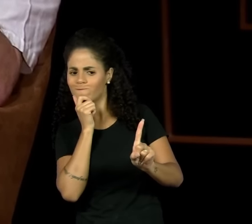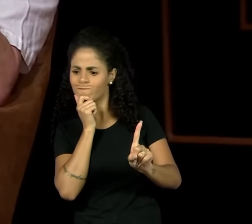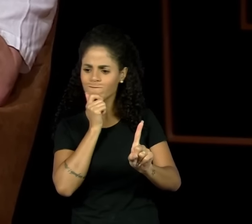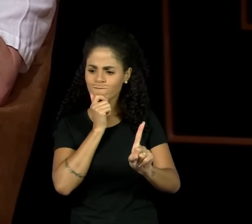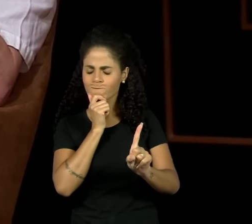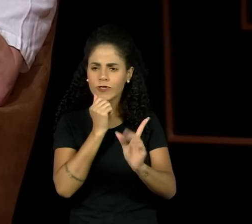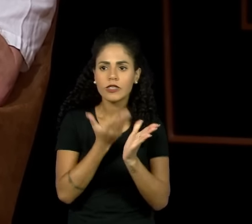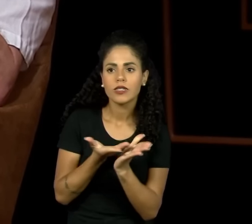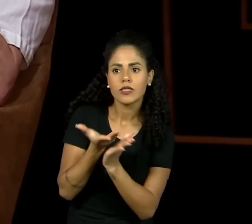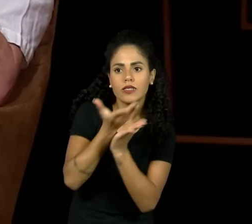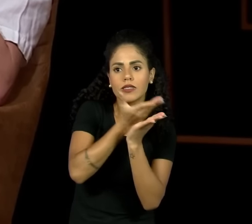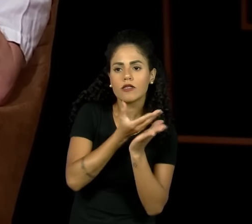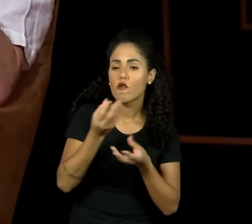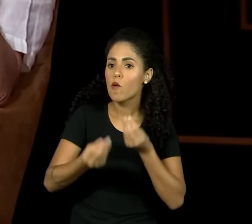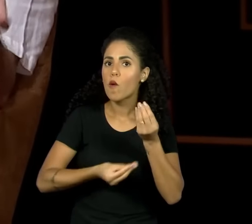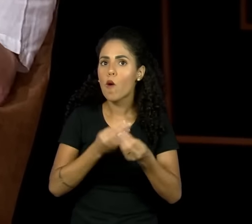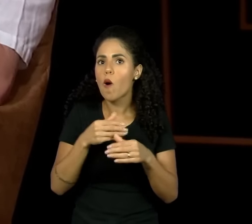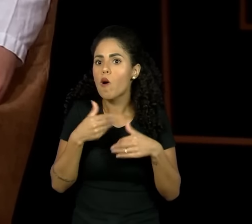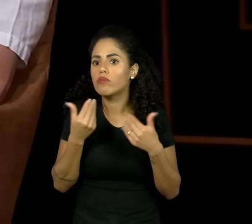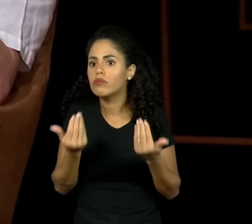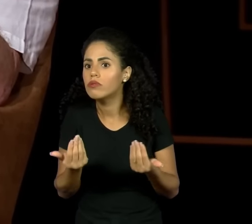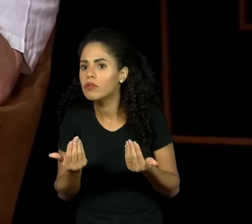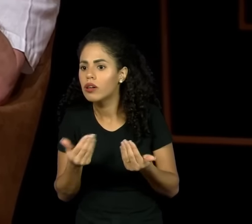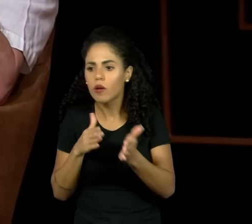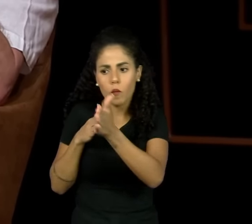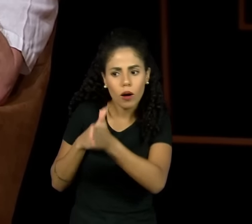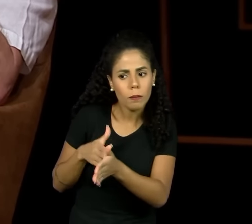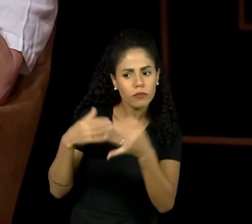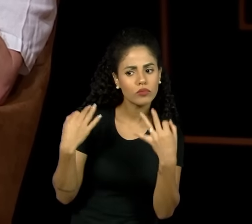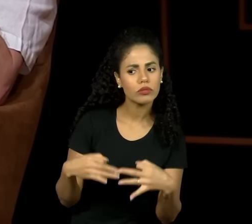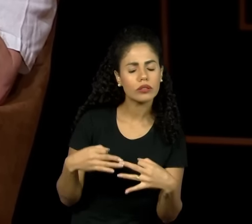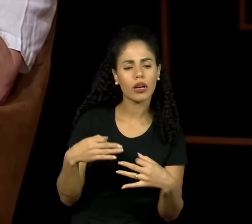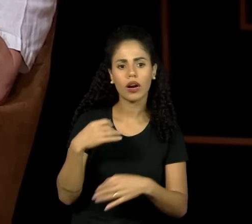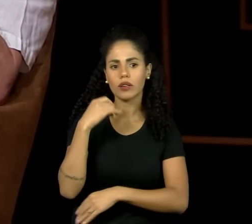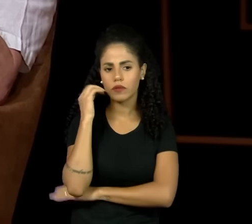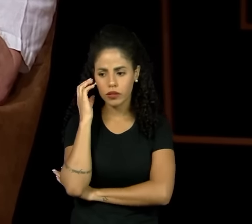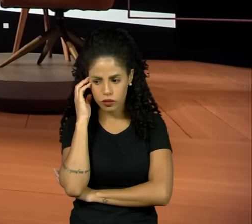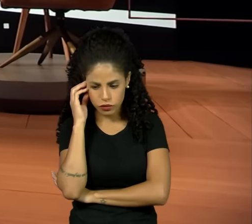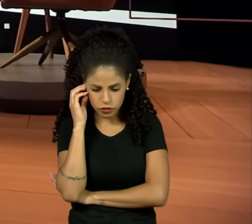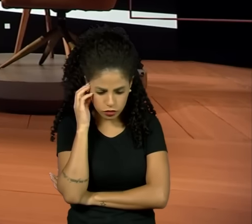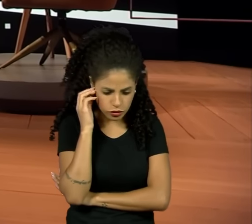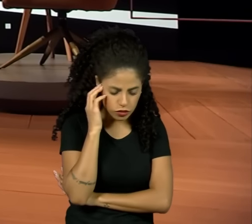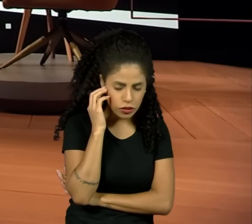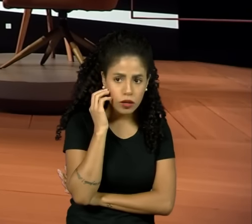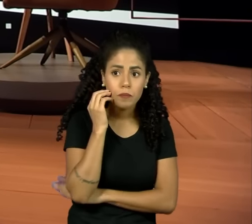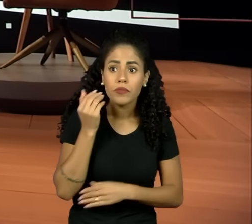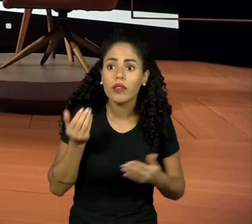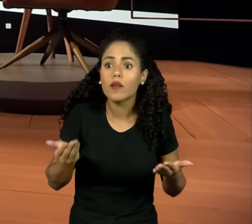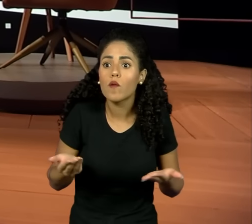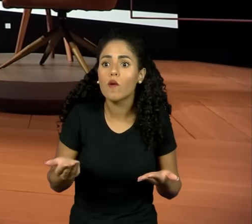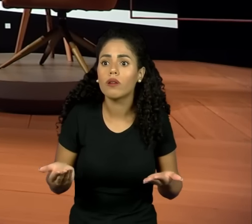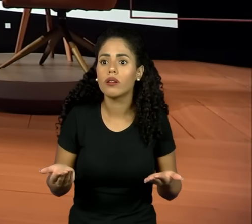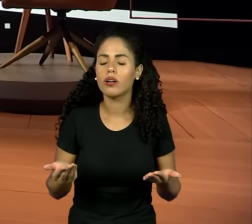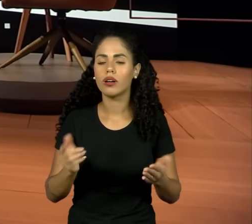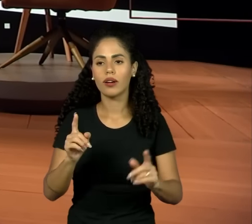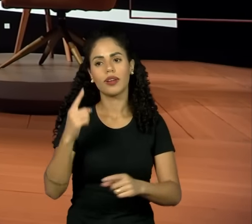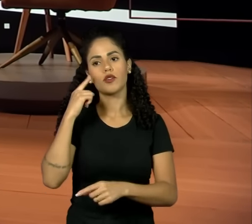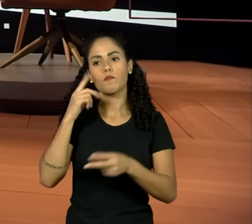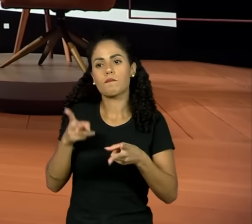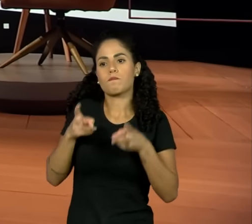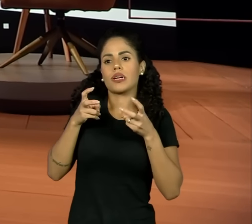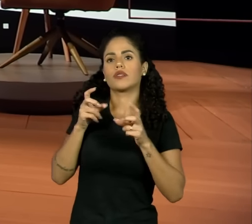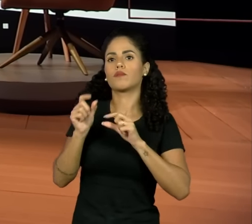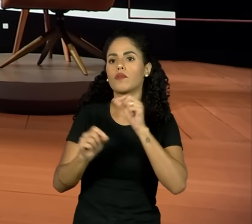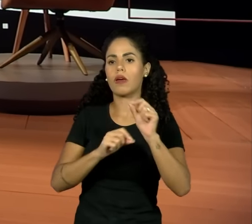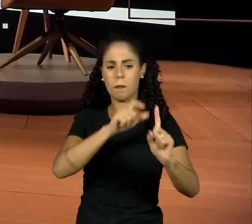Será Que Será que é por aí e tal e E aí sei lá já tem uns anos que eu descobri que não tem